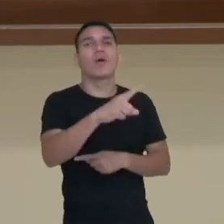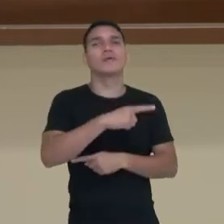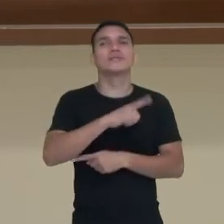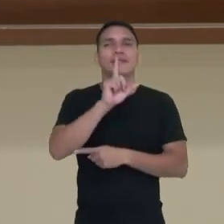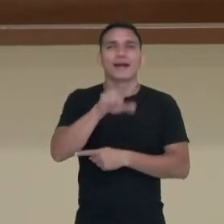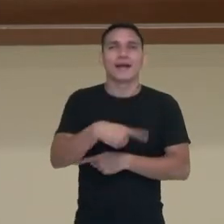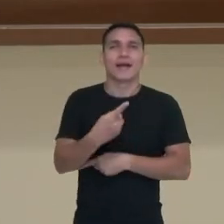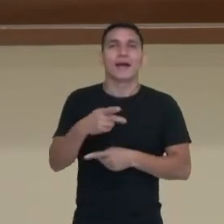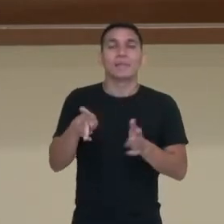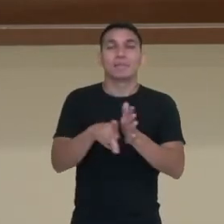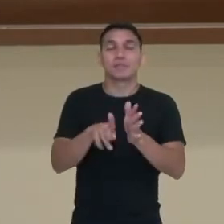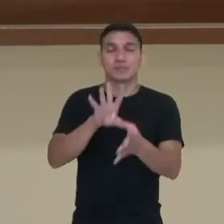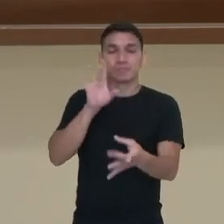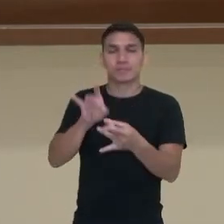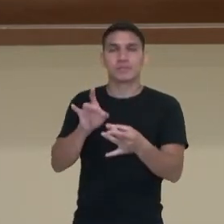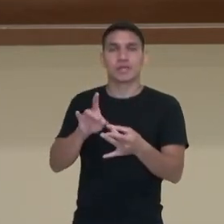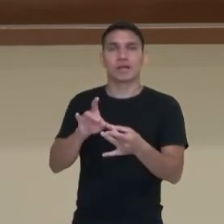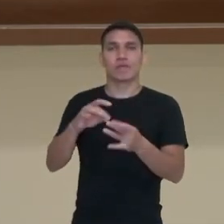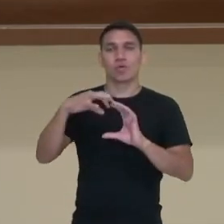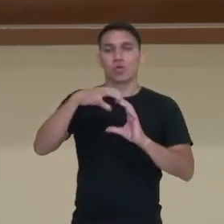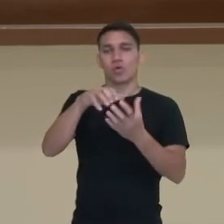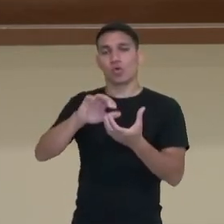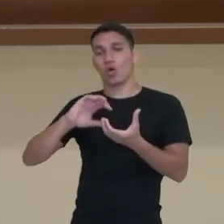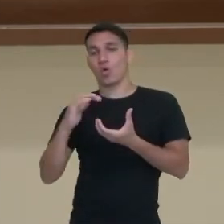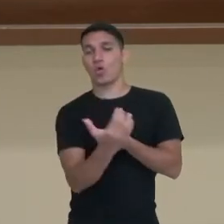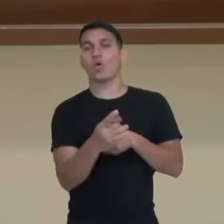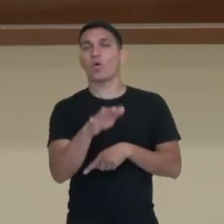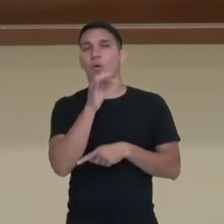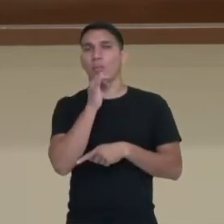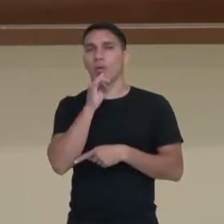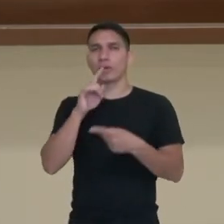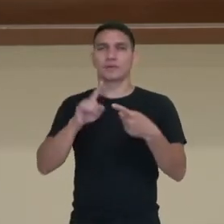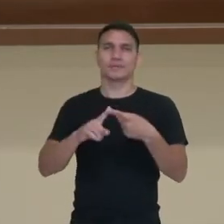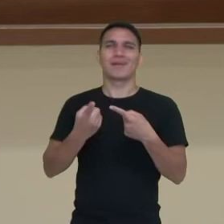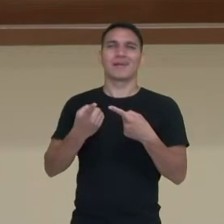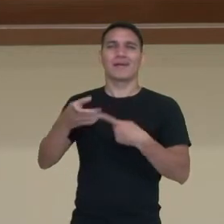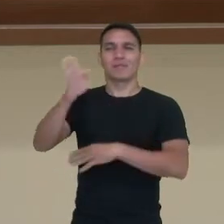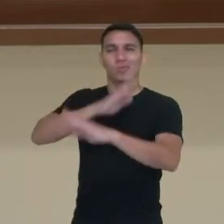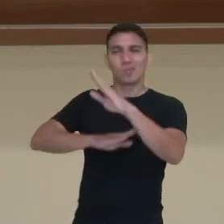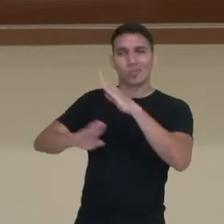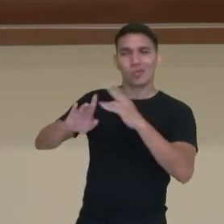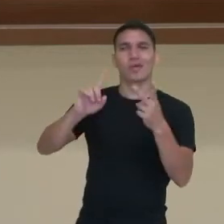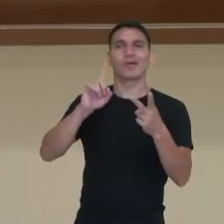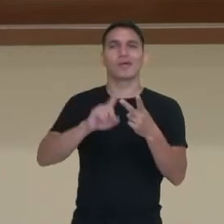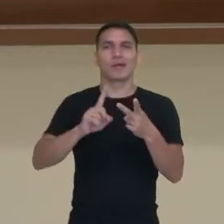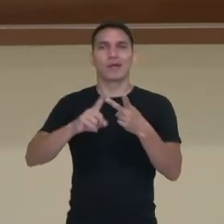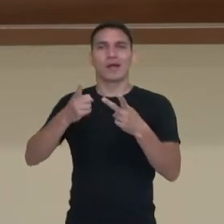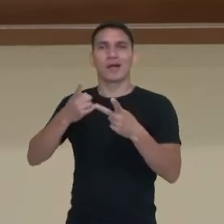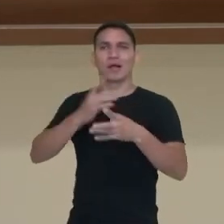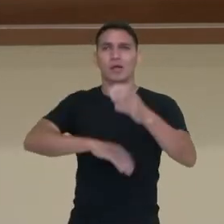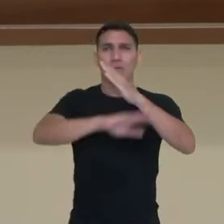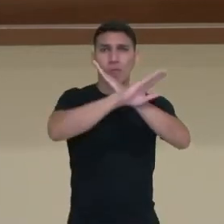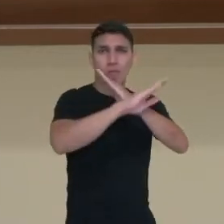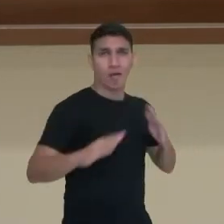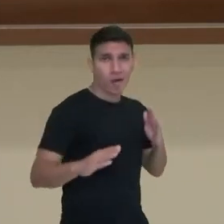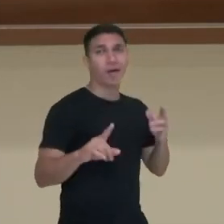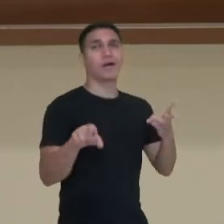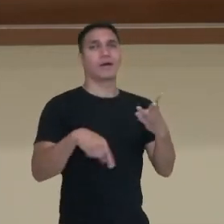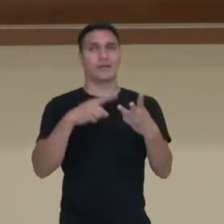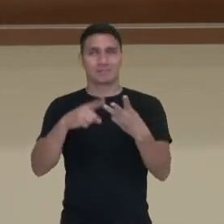aquelas orientais, tá? Como o taekwondo, como o karatê, como